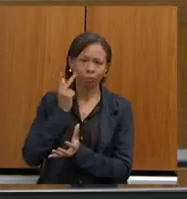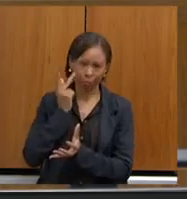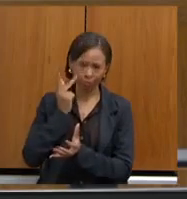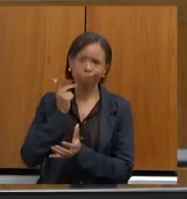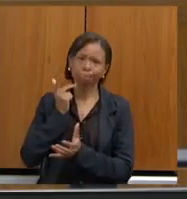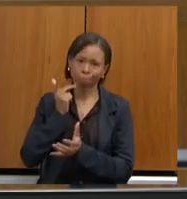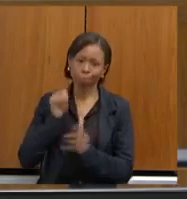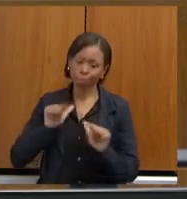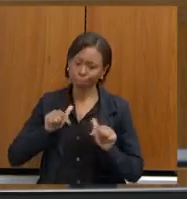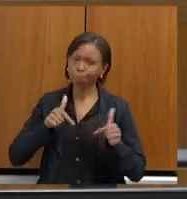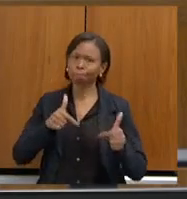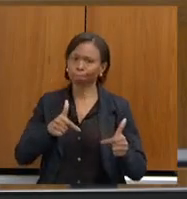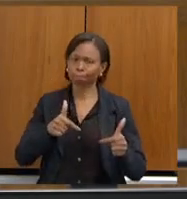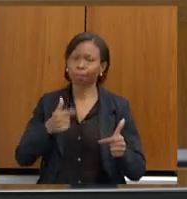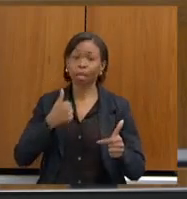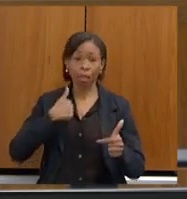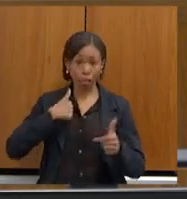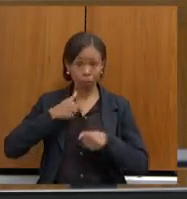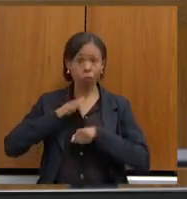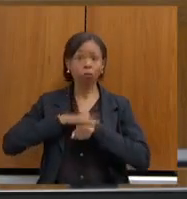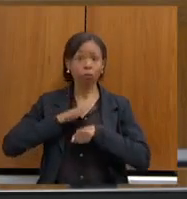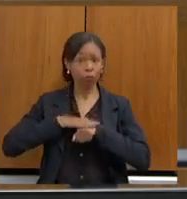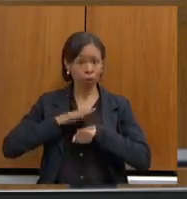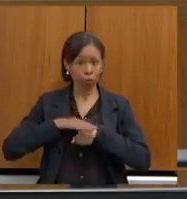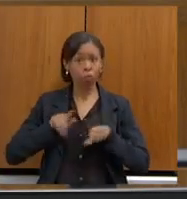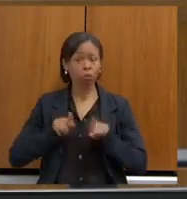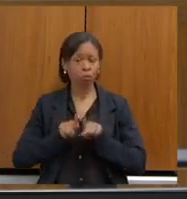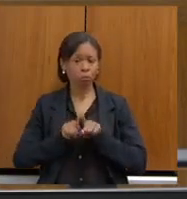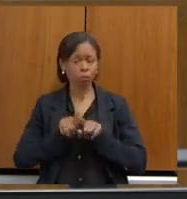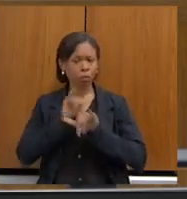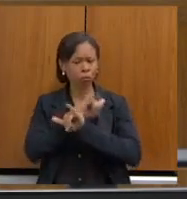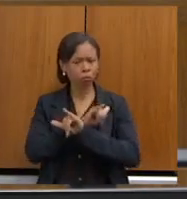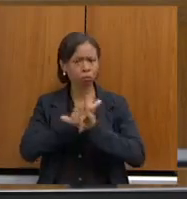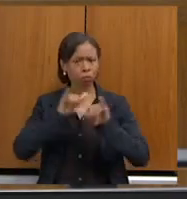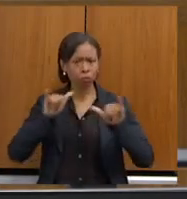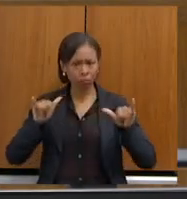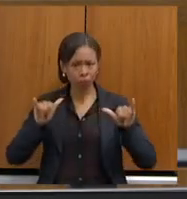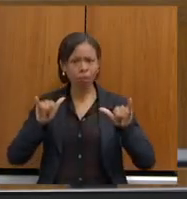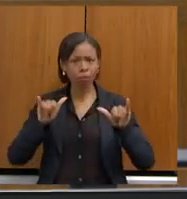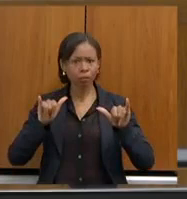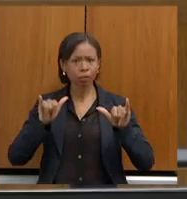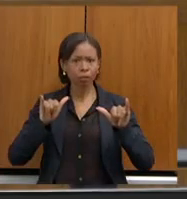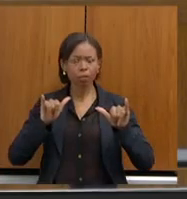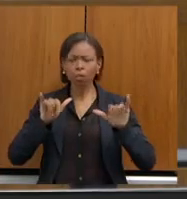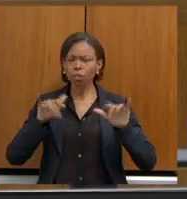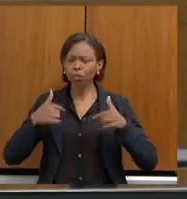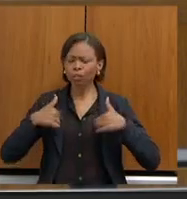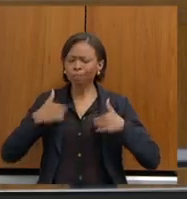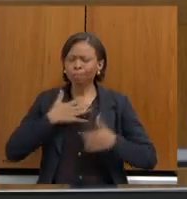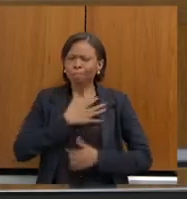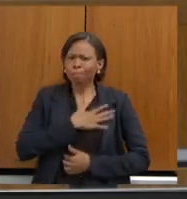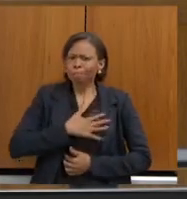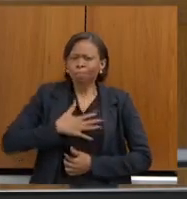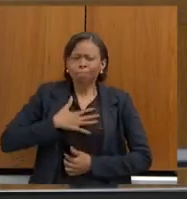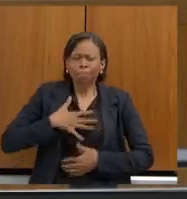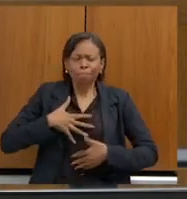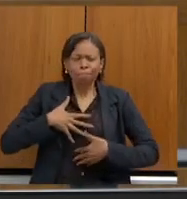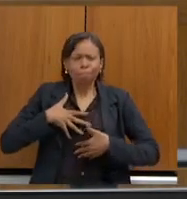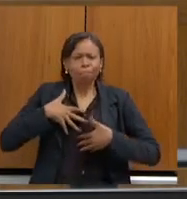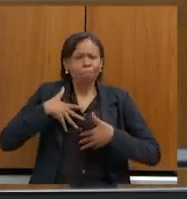por mim mesmo quero publicamente aqui registrada nossas enorme satisfação